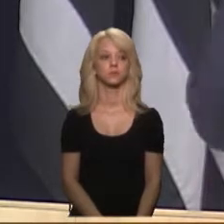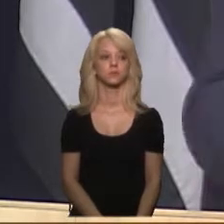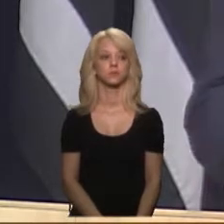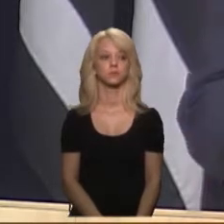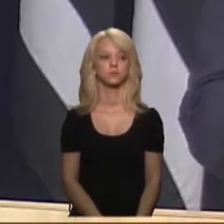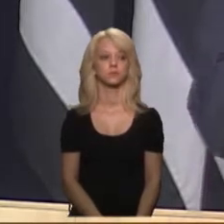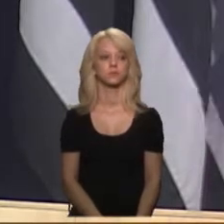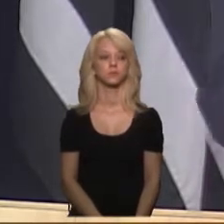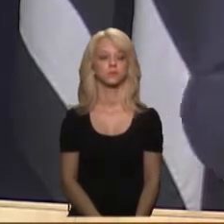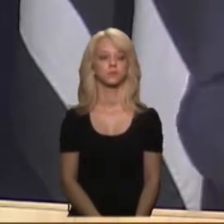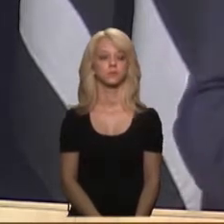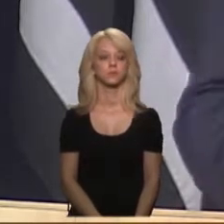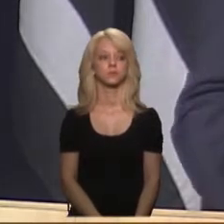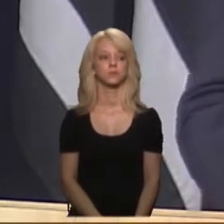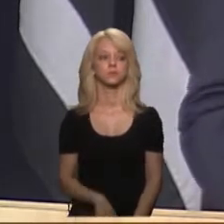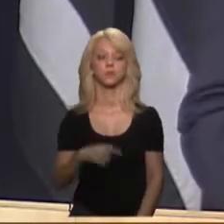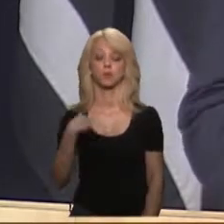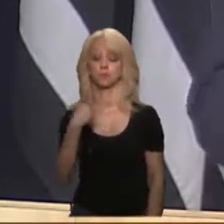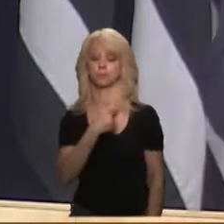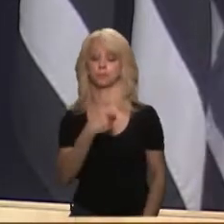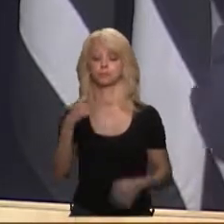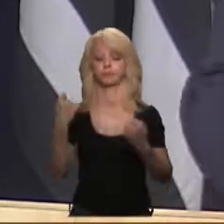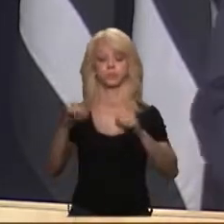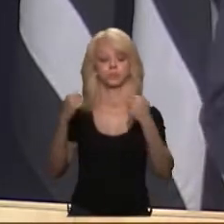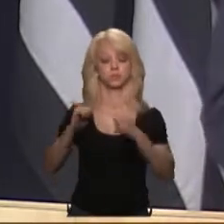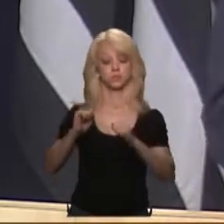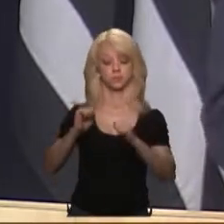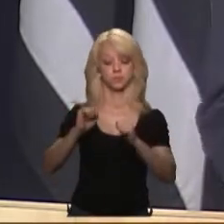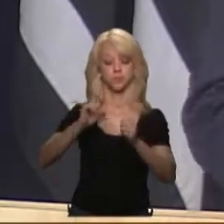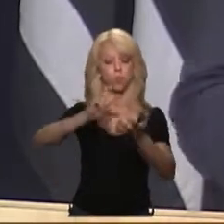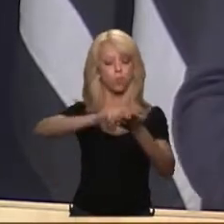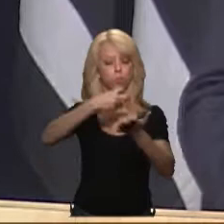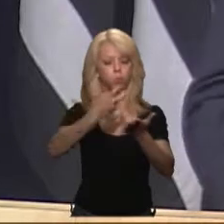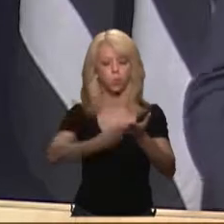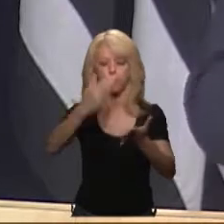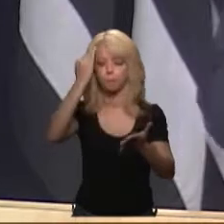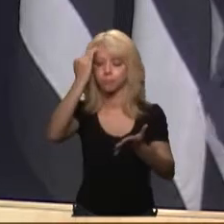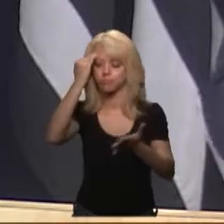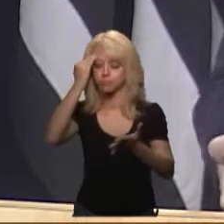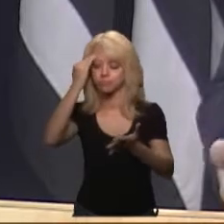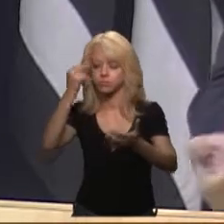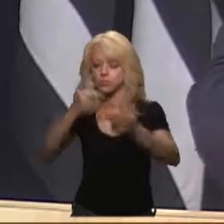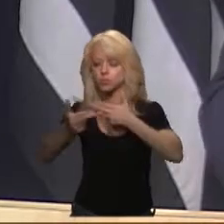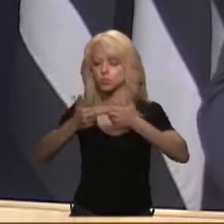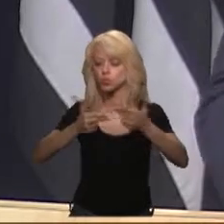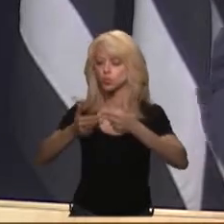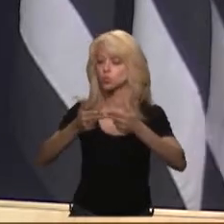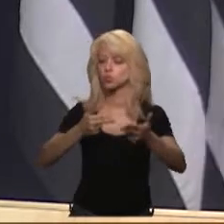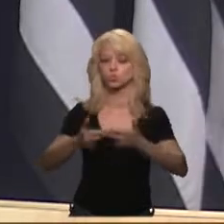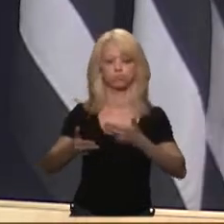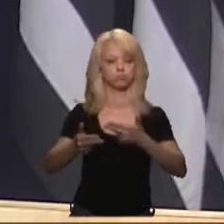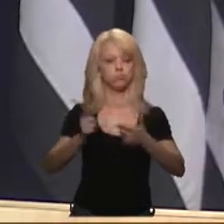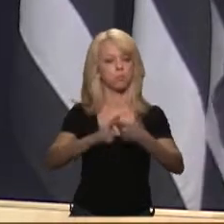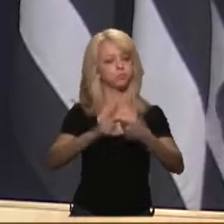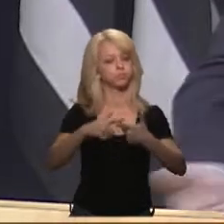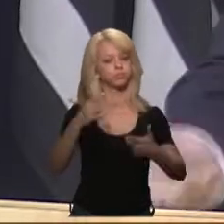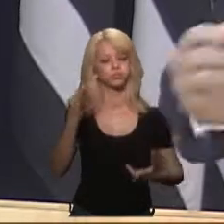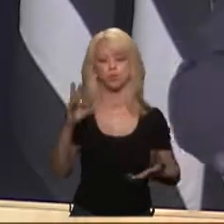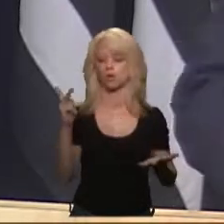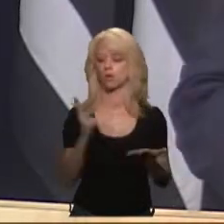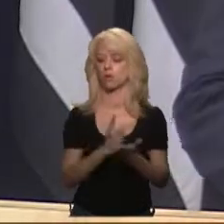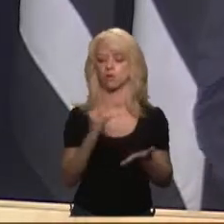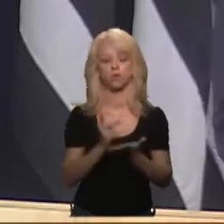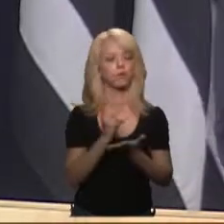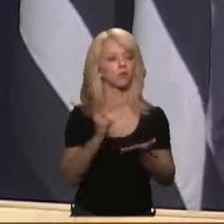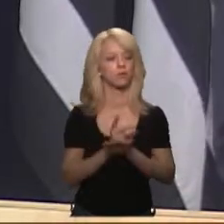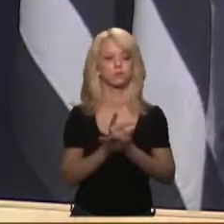mais a colocação que cada projeto tem na pauta, para que nós não sejamos pegos de surpresa aqui e um projeto que você vem preparado para votar e não